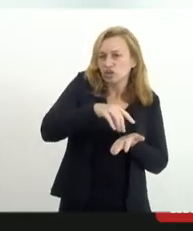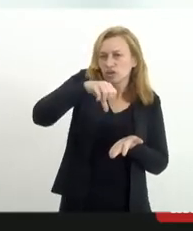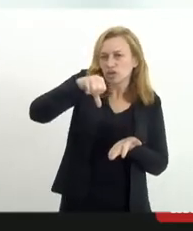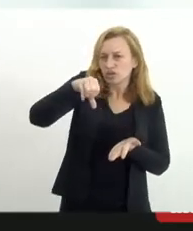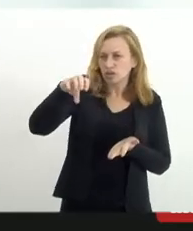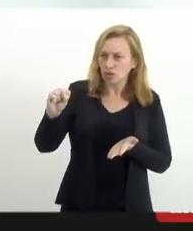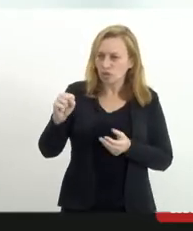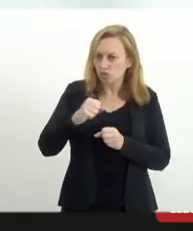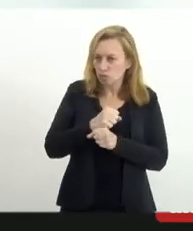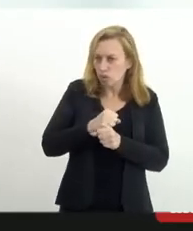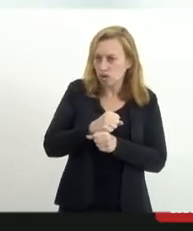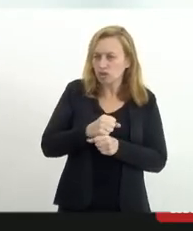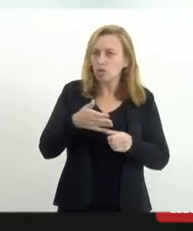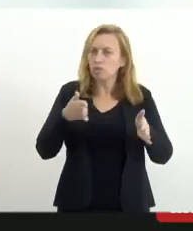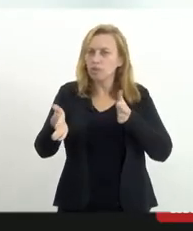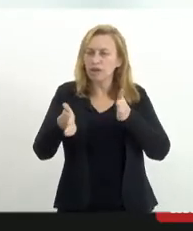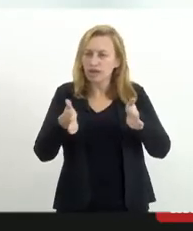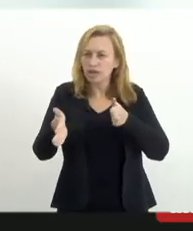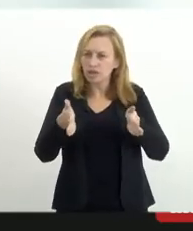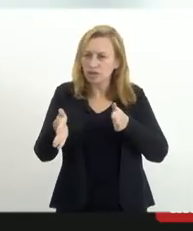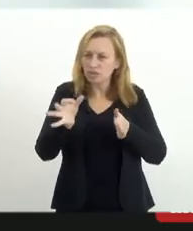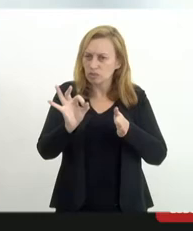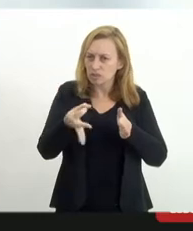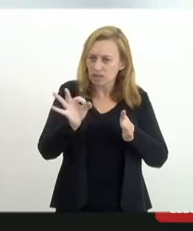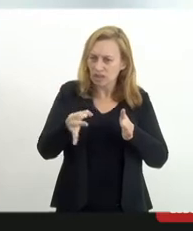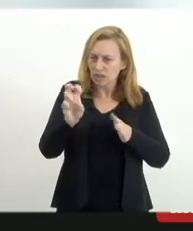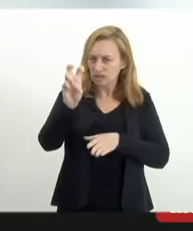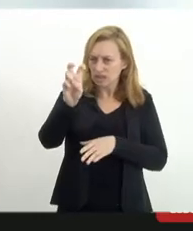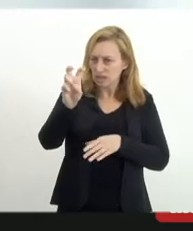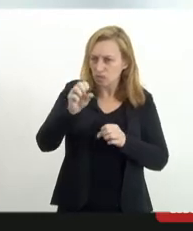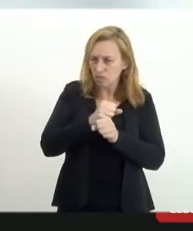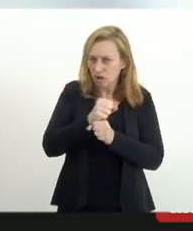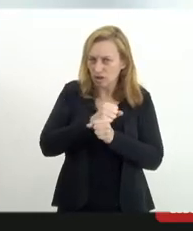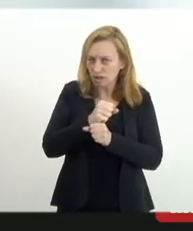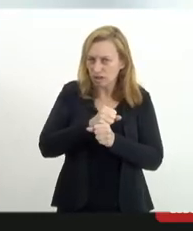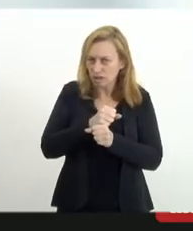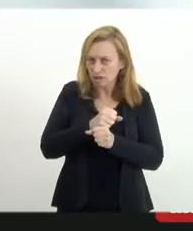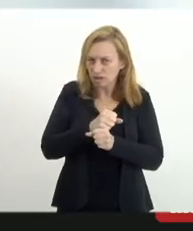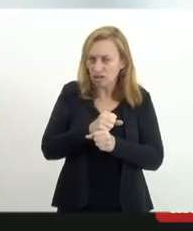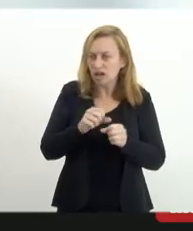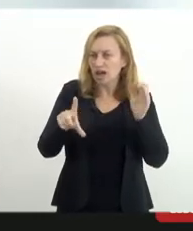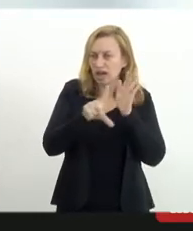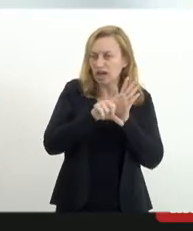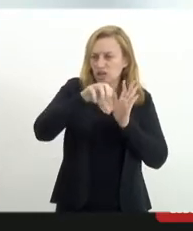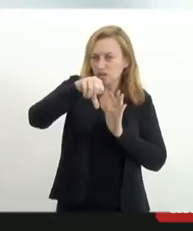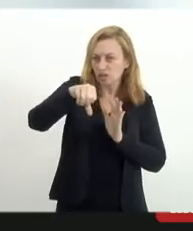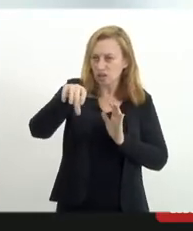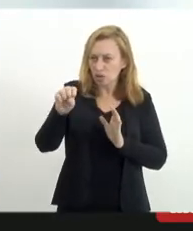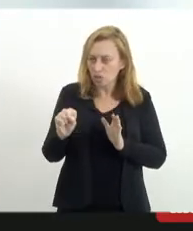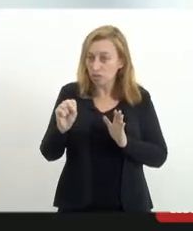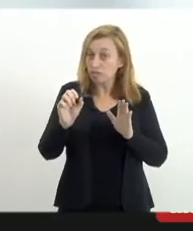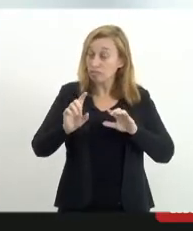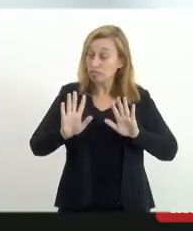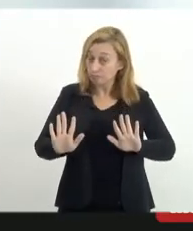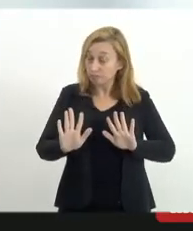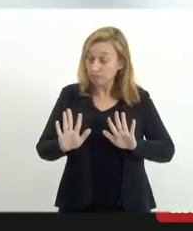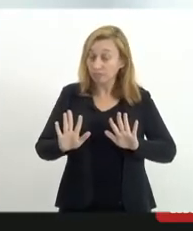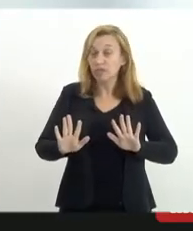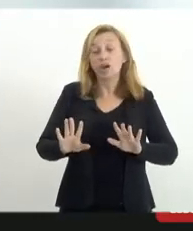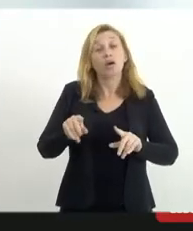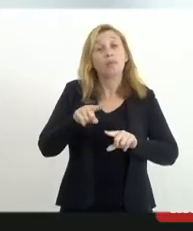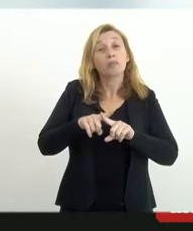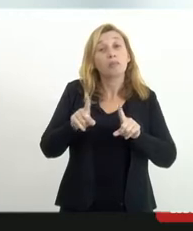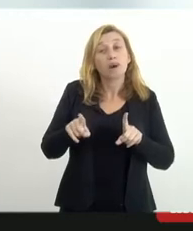98. E o prazo prescricional de 5 é da lei de 98. Ora,